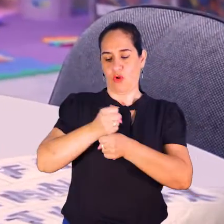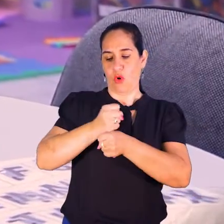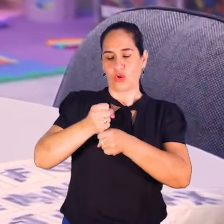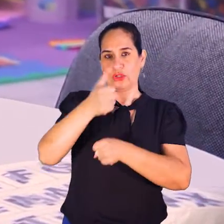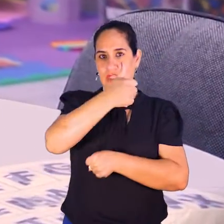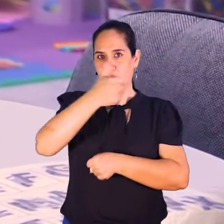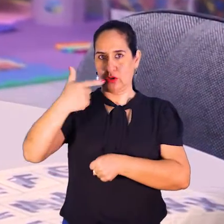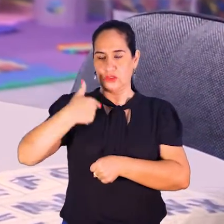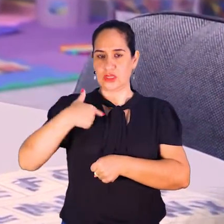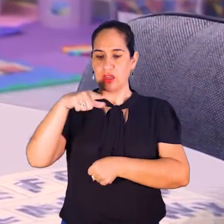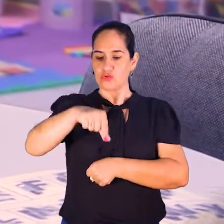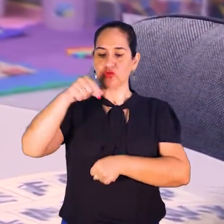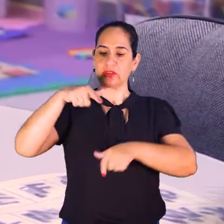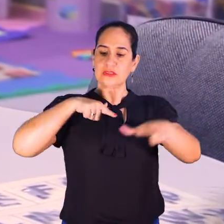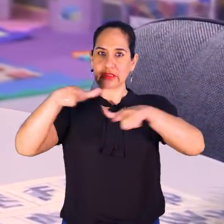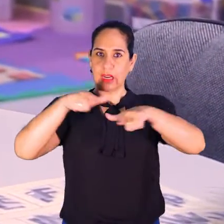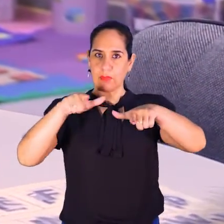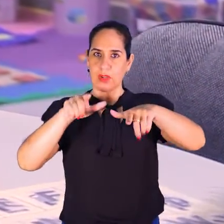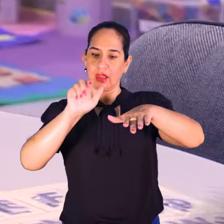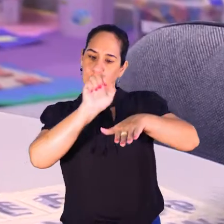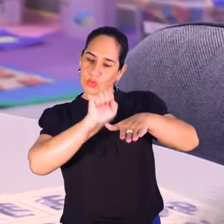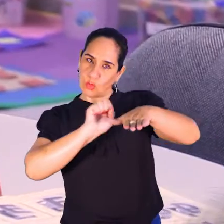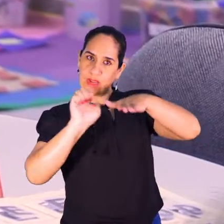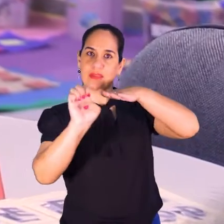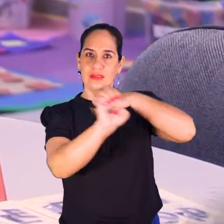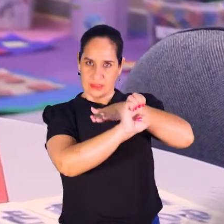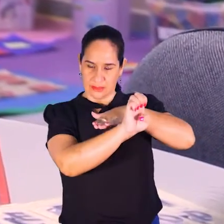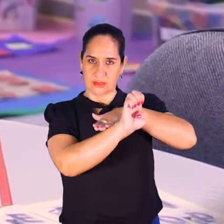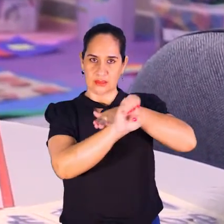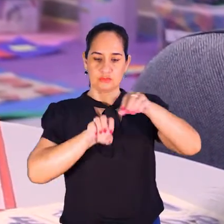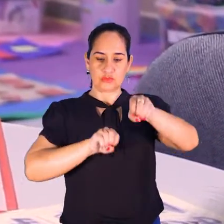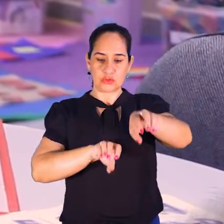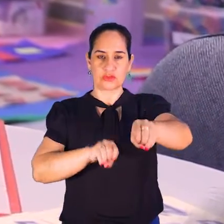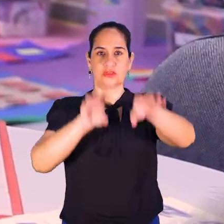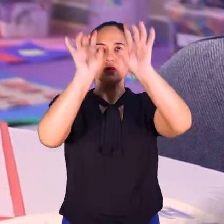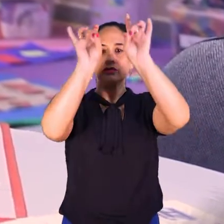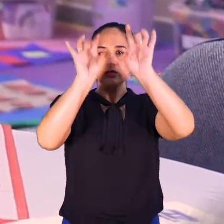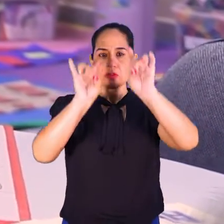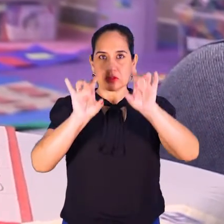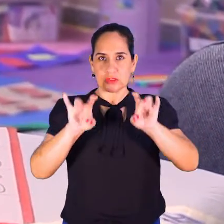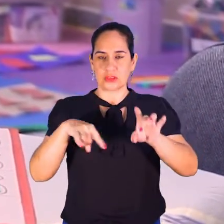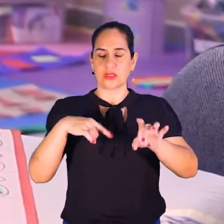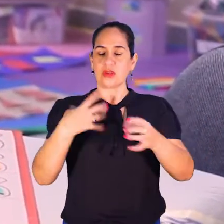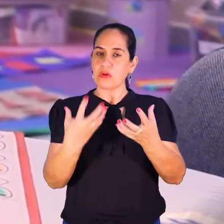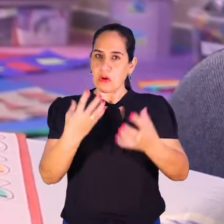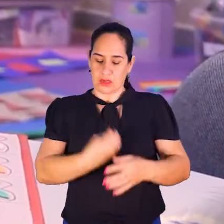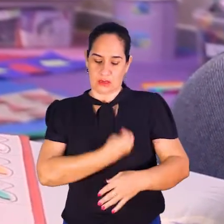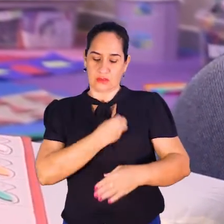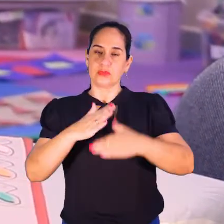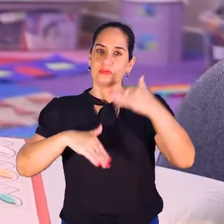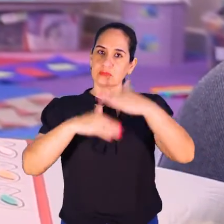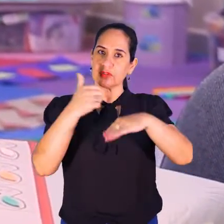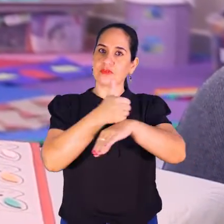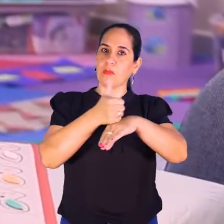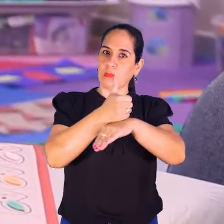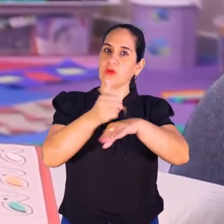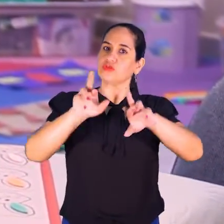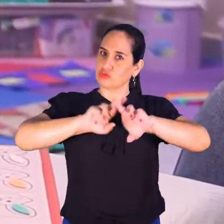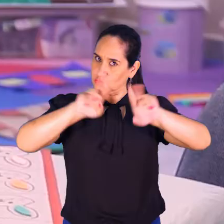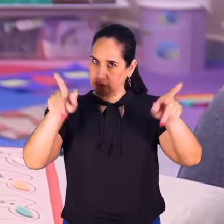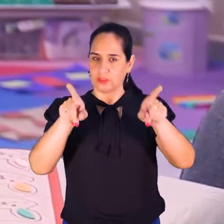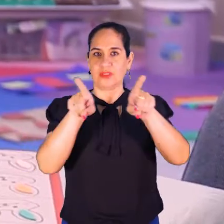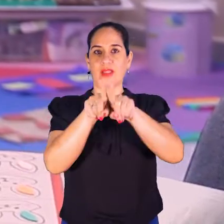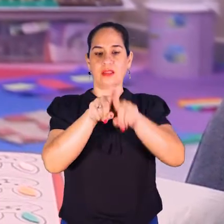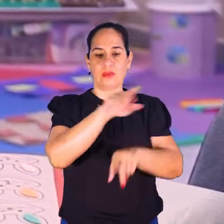Há 12 anos eu decidi ir para o AEE, para o Atendimento Educacional Especializado, para fazer a diferença na minha vida